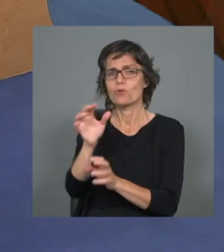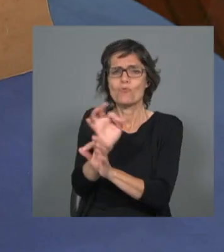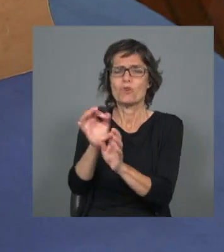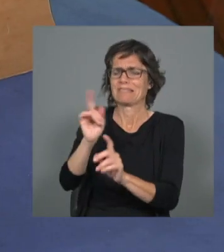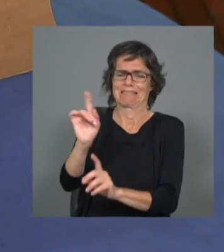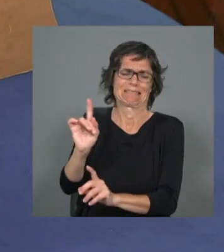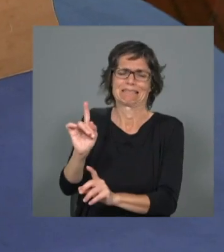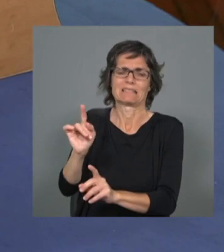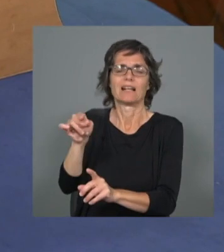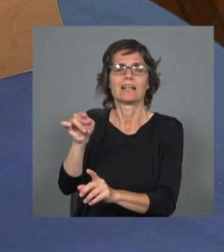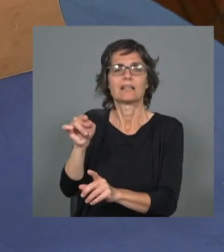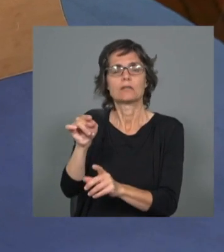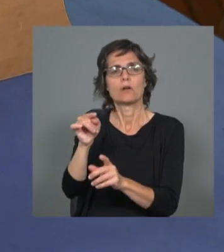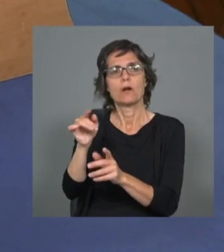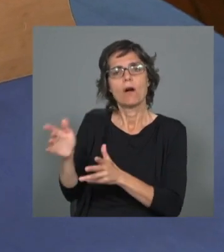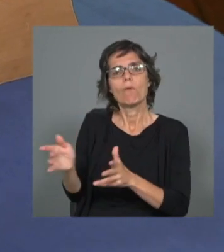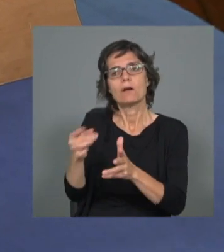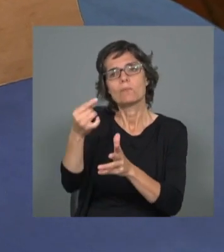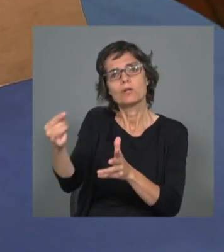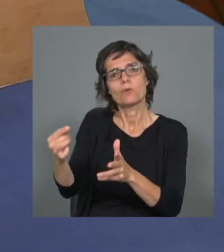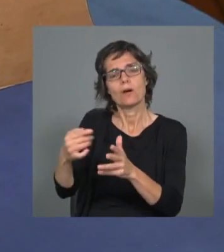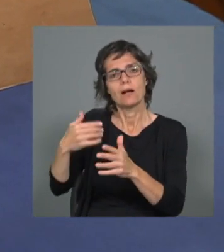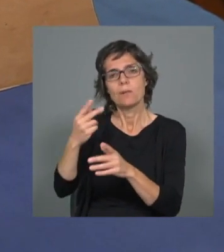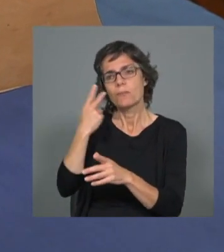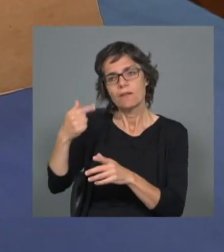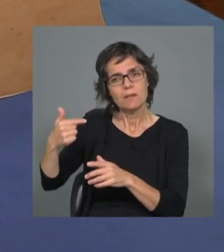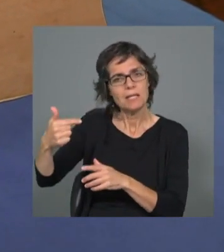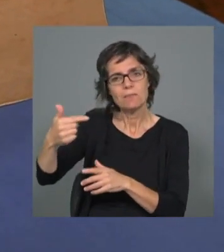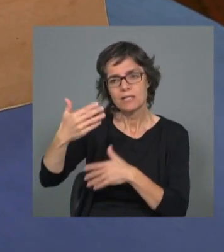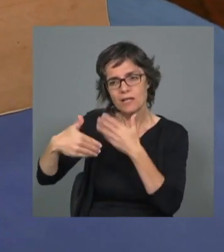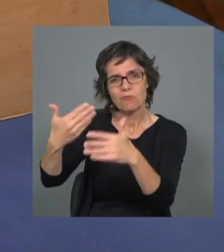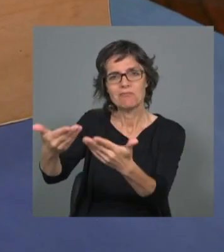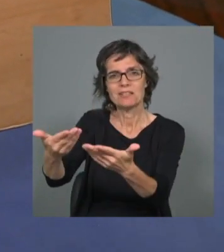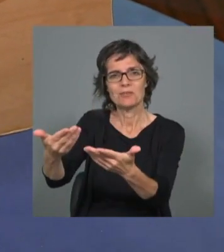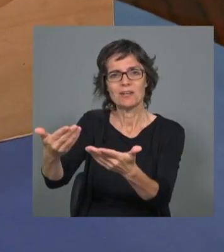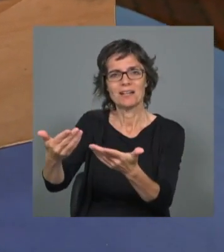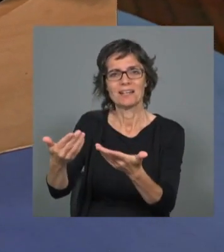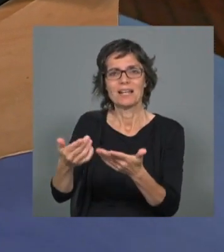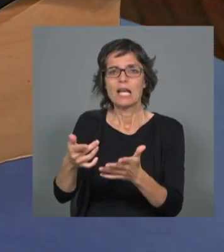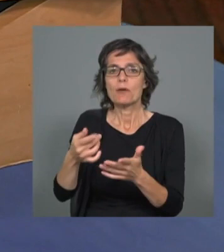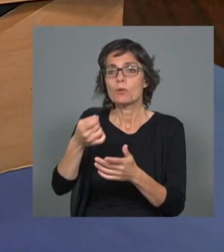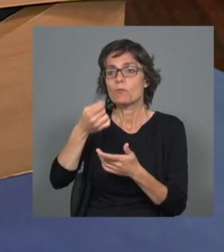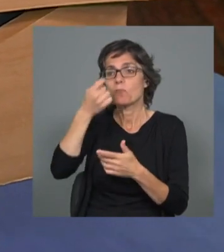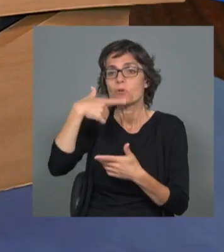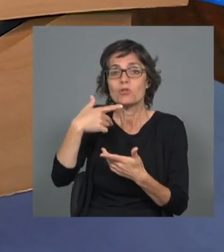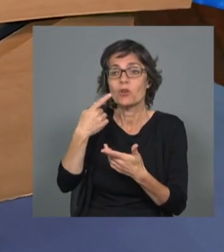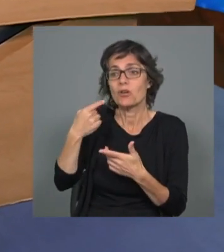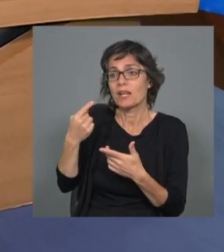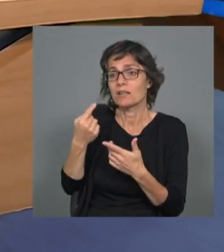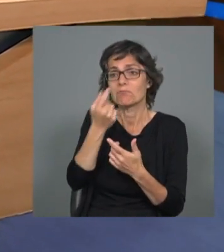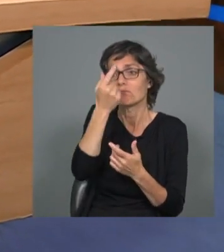têm as ferramentas e que encontraram as ferramentas certas para fazer este caminho na sua vida. E, portanto, é uma história muito real de pessoas